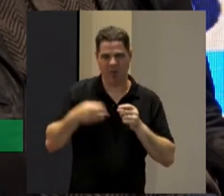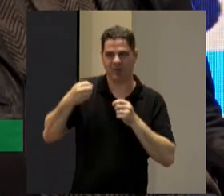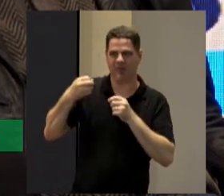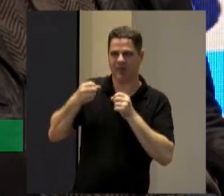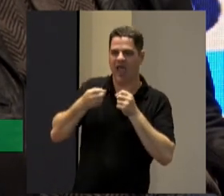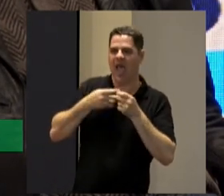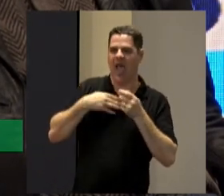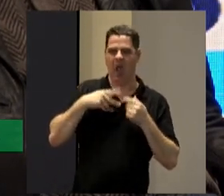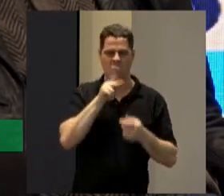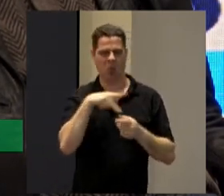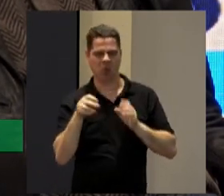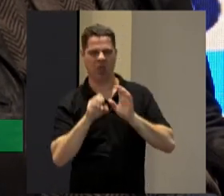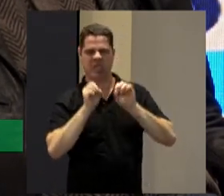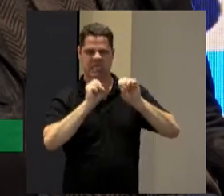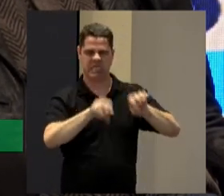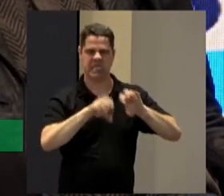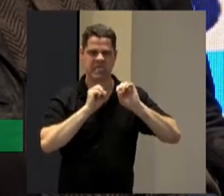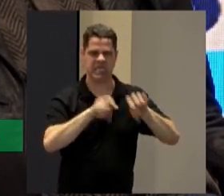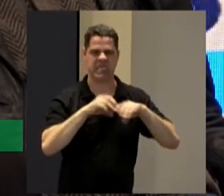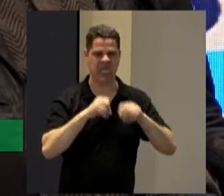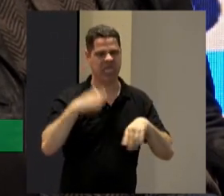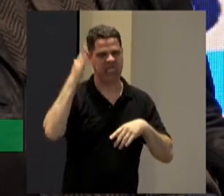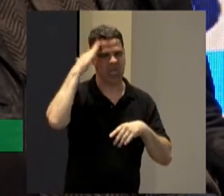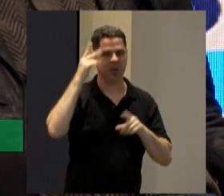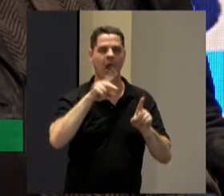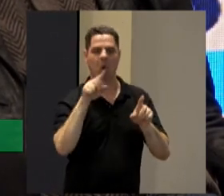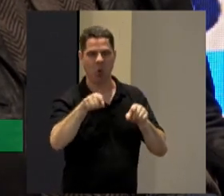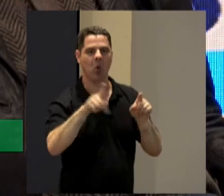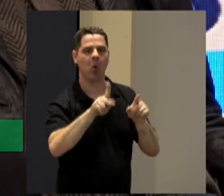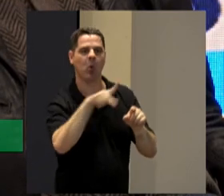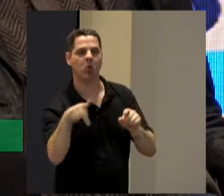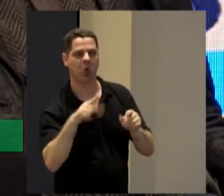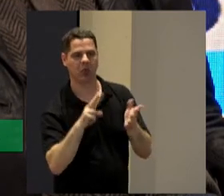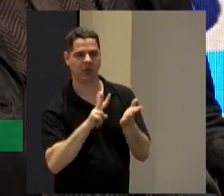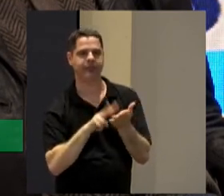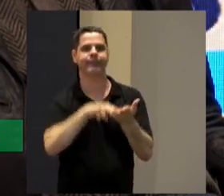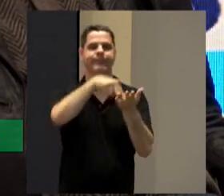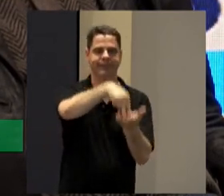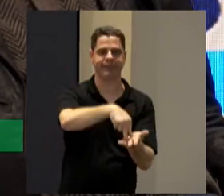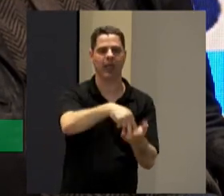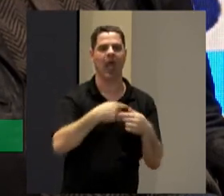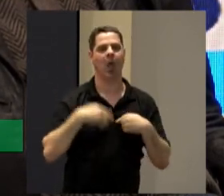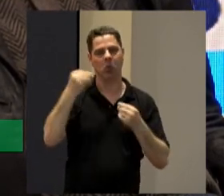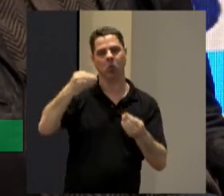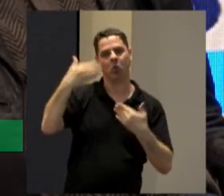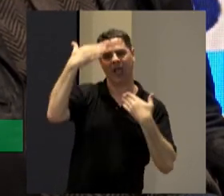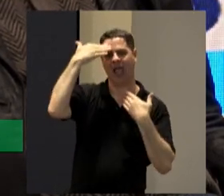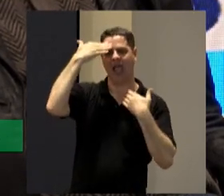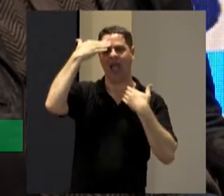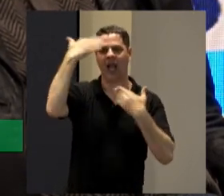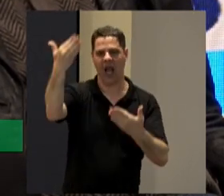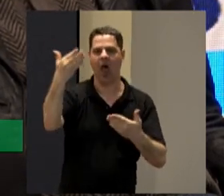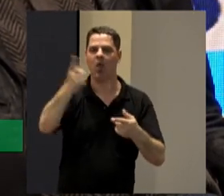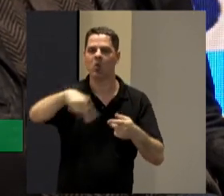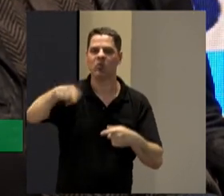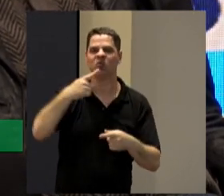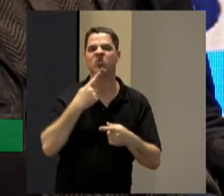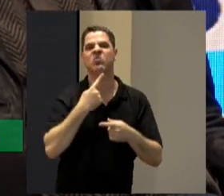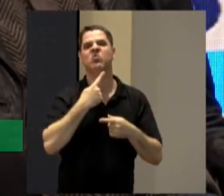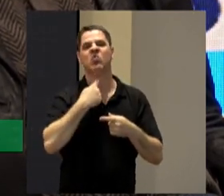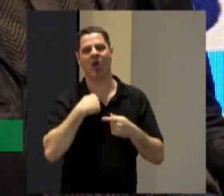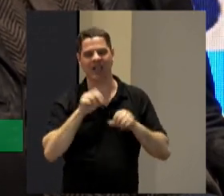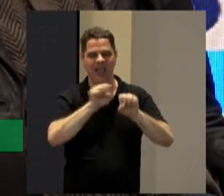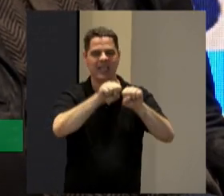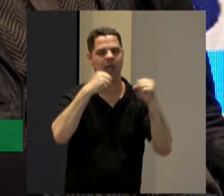quem diz que saiu vencedor. Então, eu gostaria de agradecer e gostaria de desejar a todos um